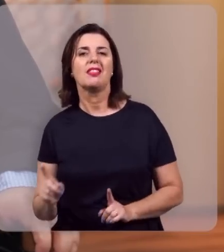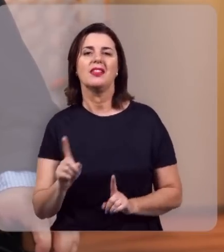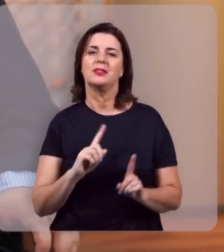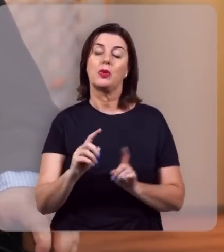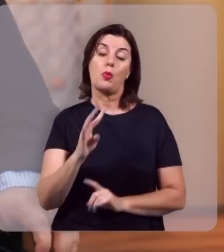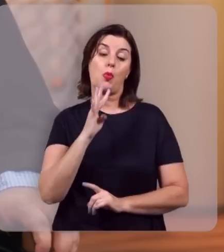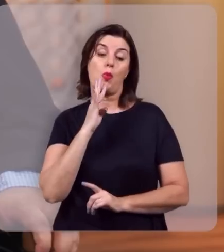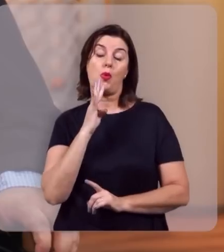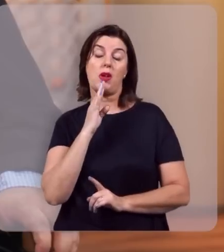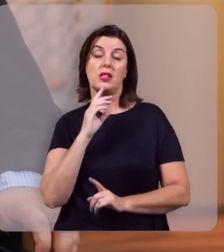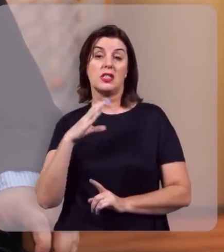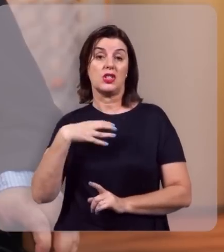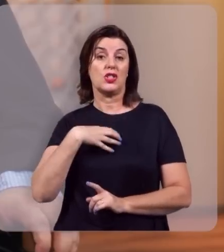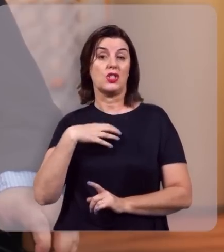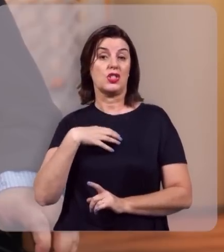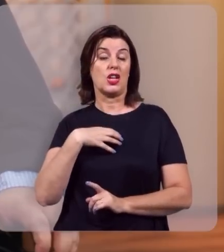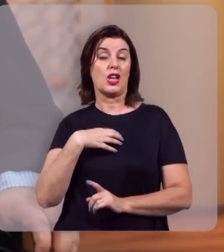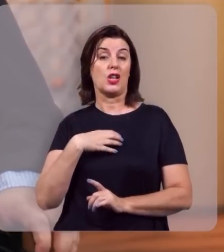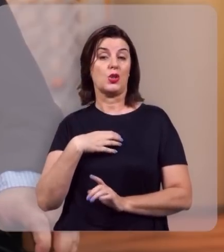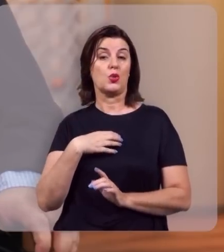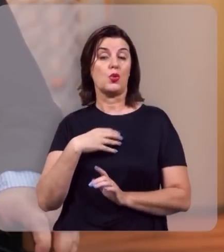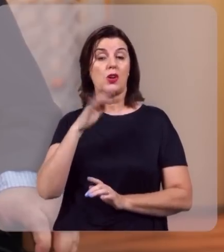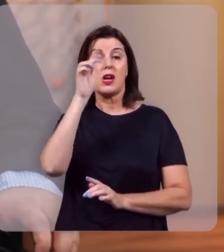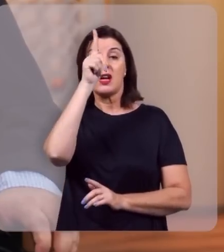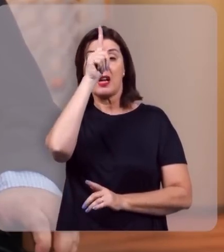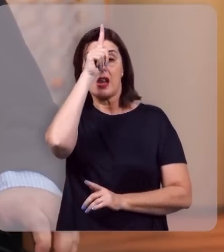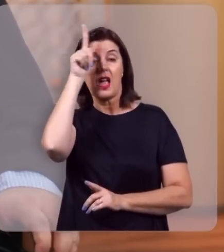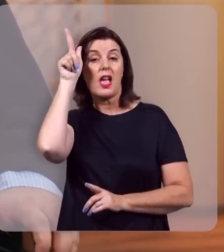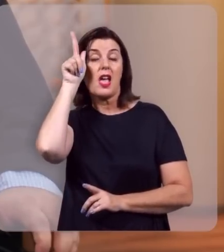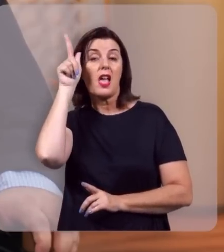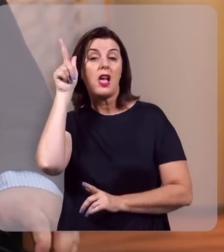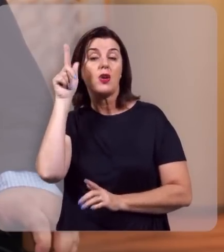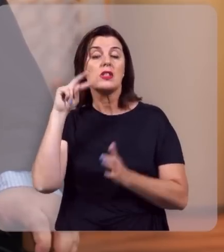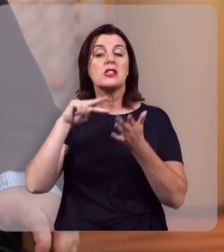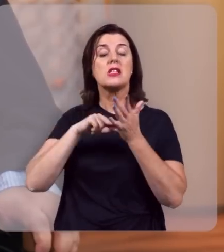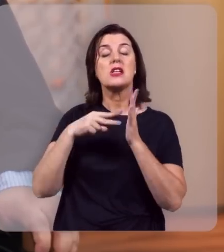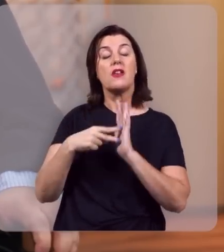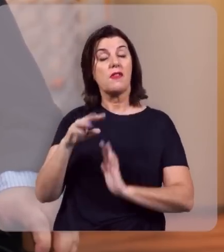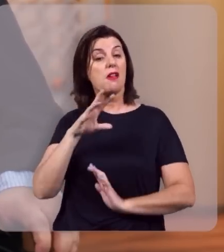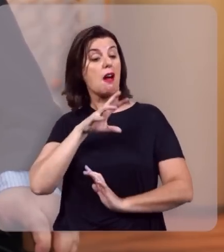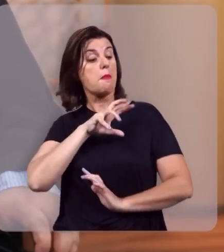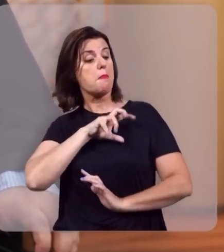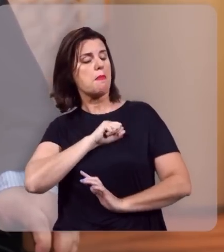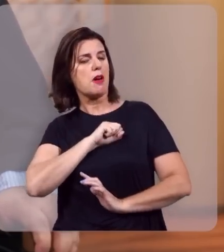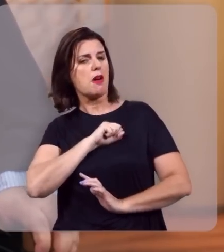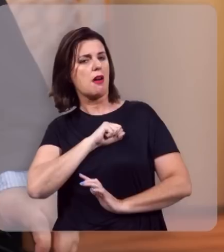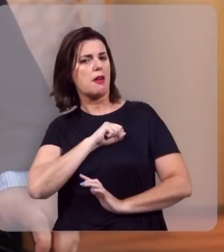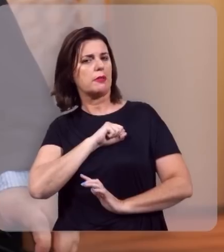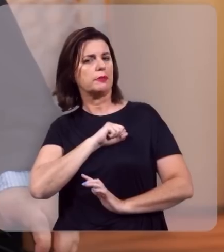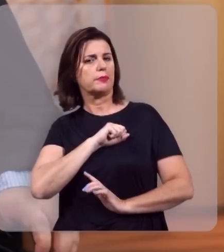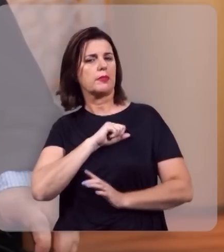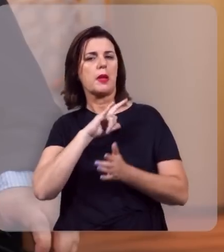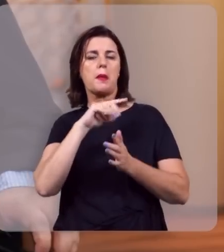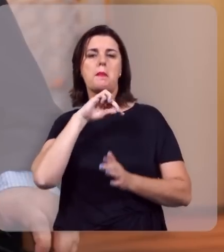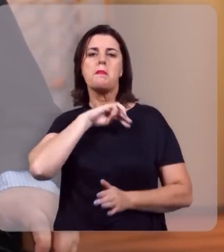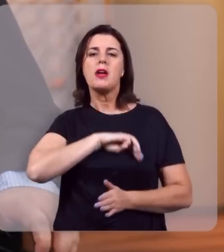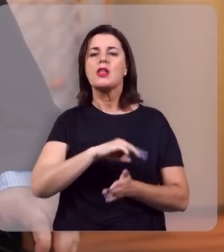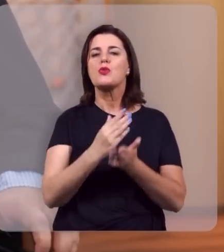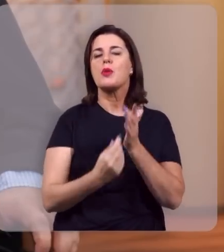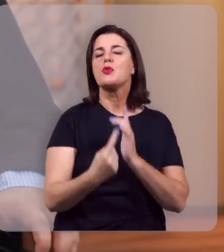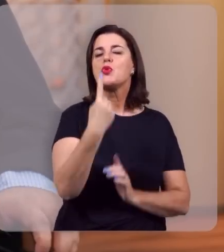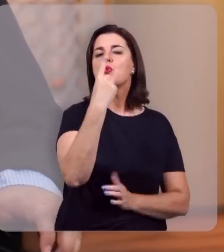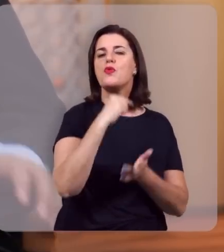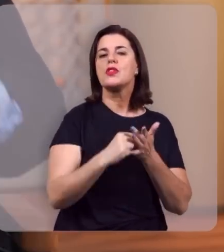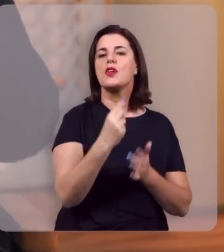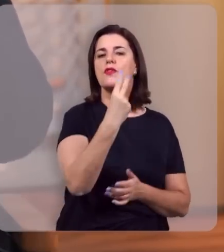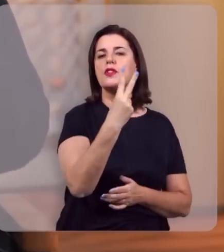conhecer, que é um hebraísmo no texto grego, significa literalmente amar. Em Mateus 1,25, esse verbo